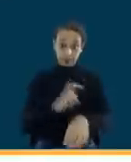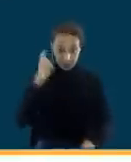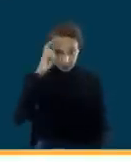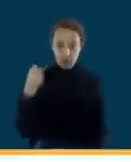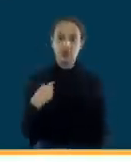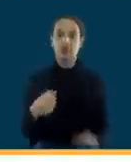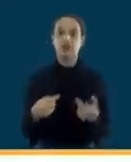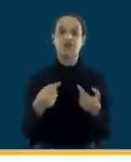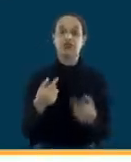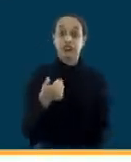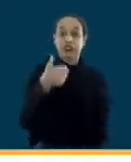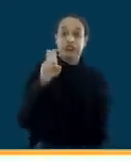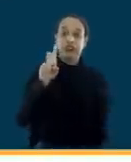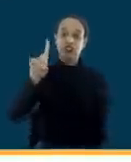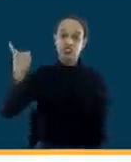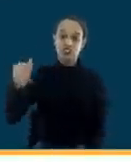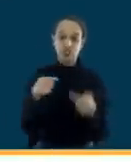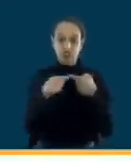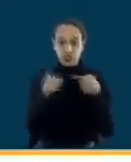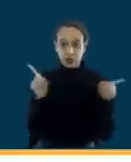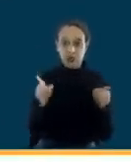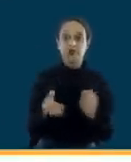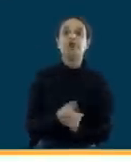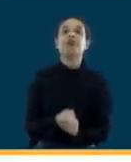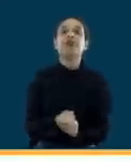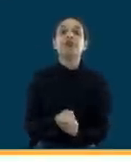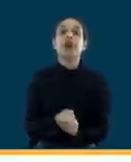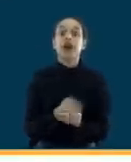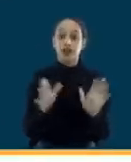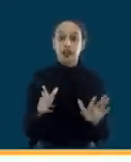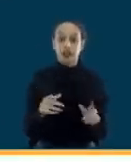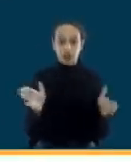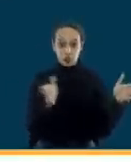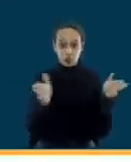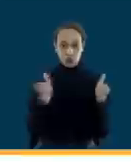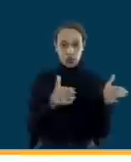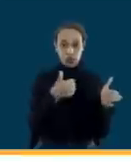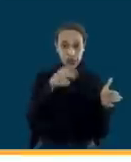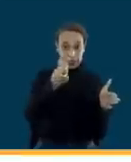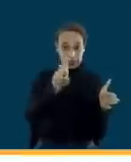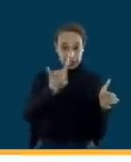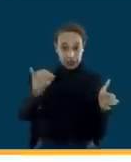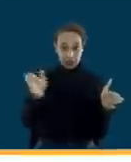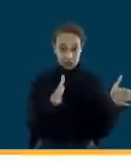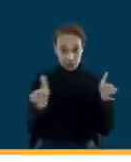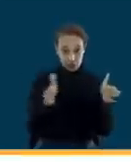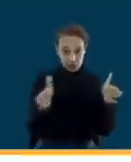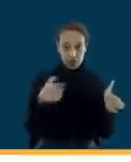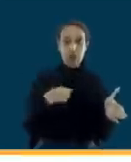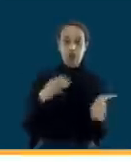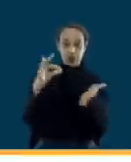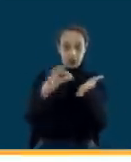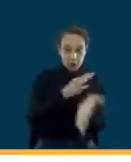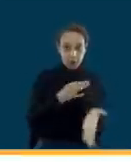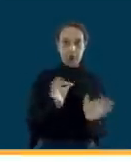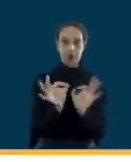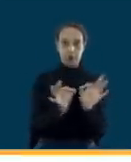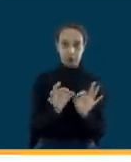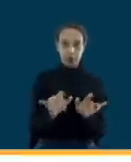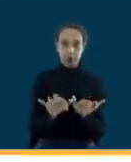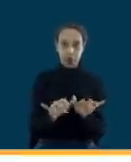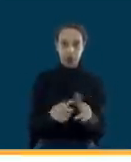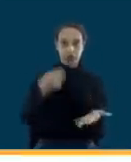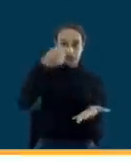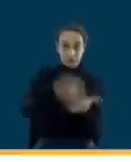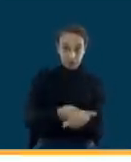suponhamos, hipoteticamente. Então, se ao final de 15 dias eu faço esse processamento, cadastrei, validei, e